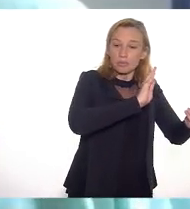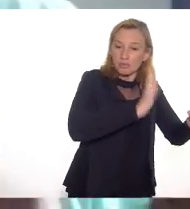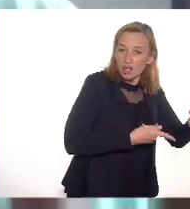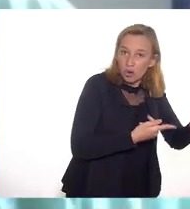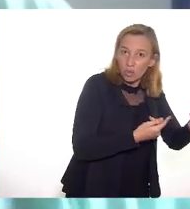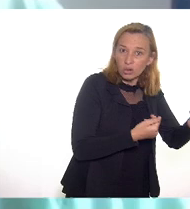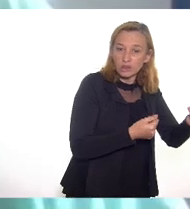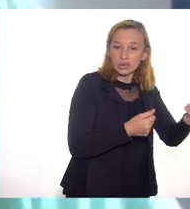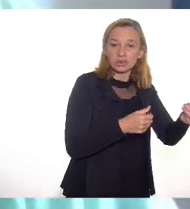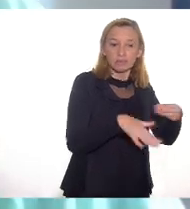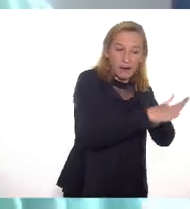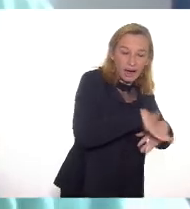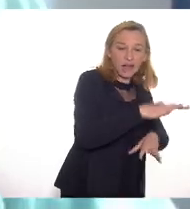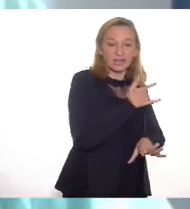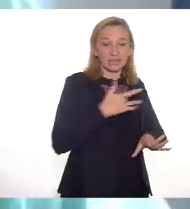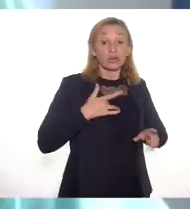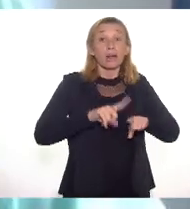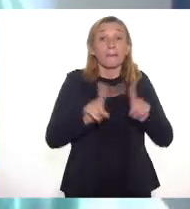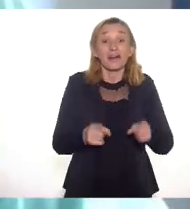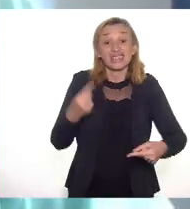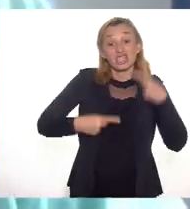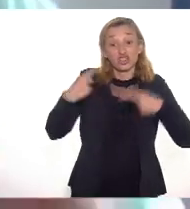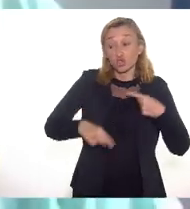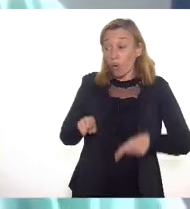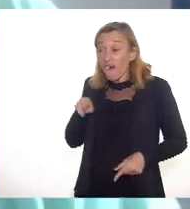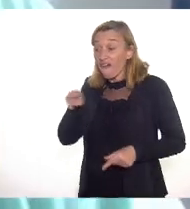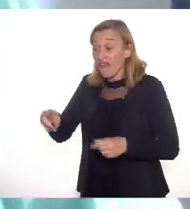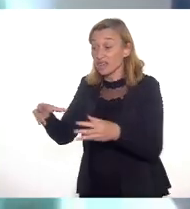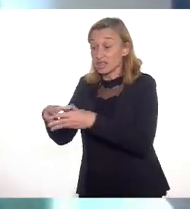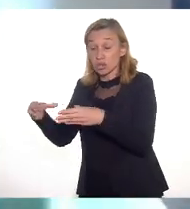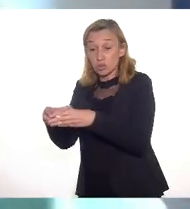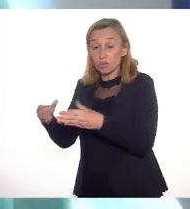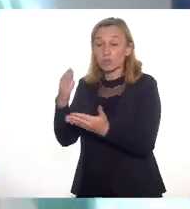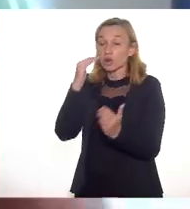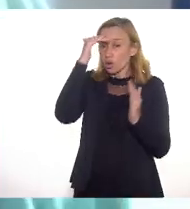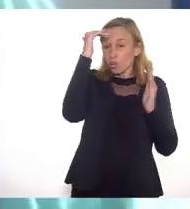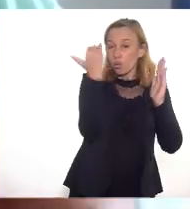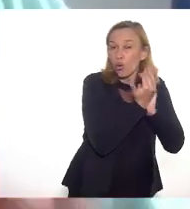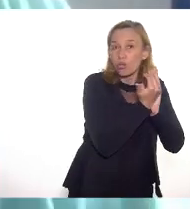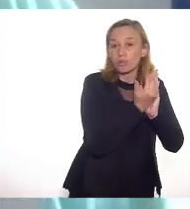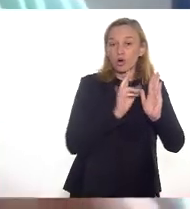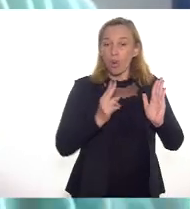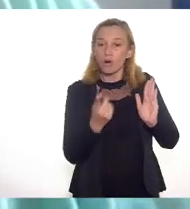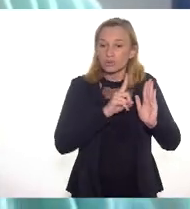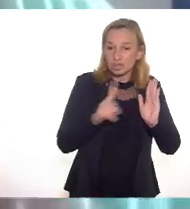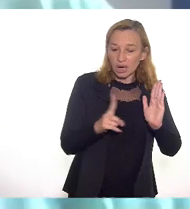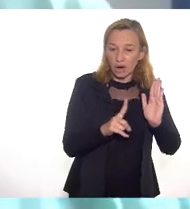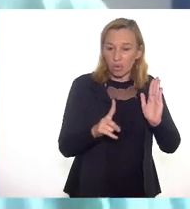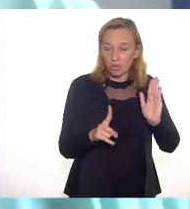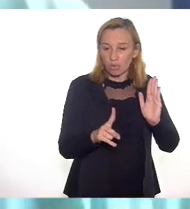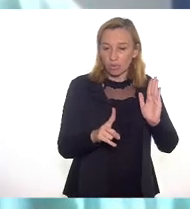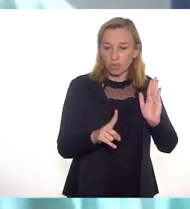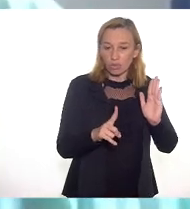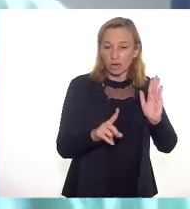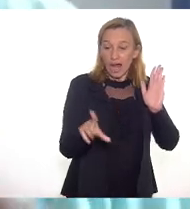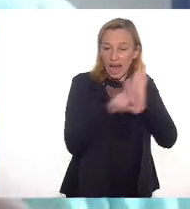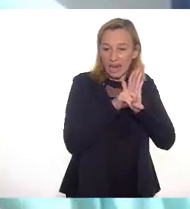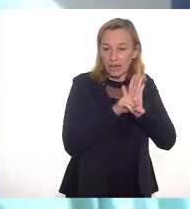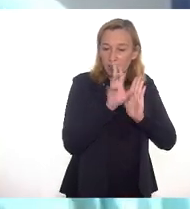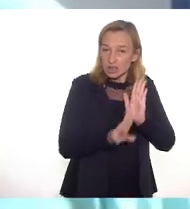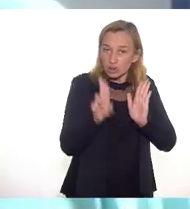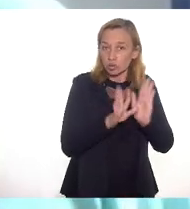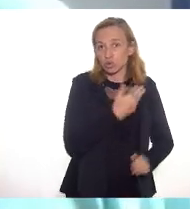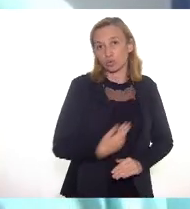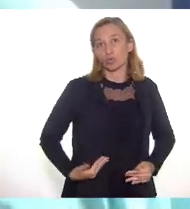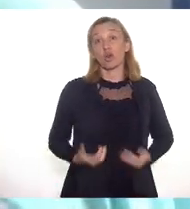discussão. A discussão é: esta entidade cumpre ou não cumpre os quesitos legais para ser de utilidade pública? Eu